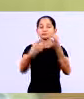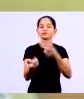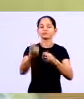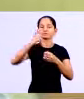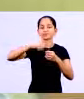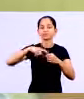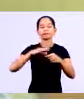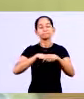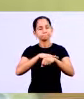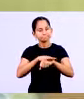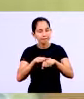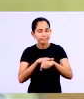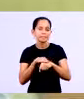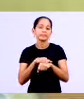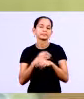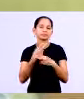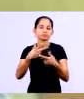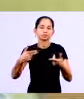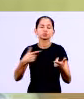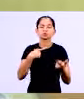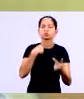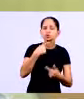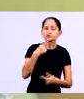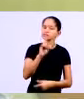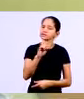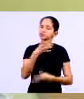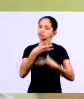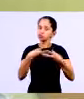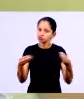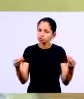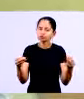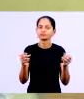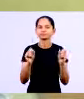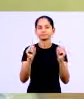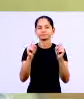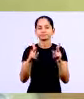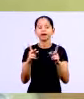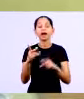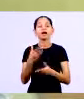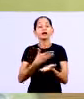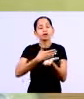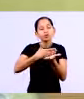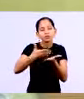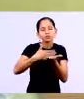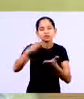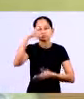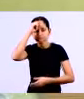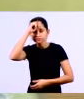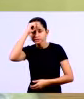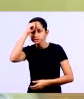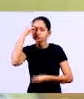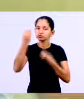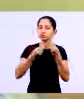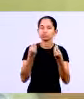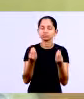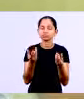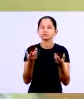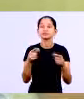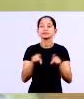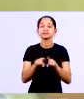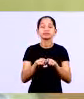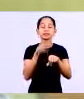vamos conversar sobre cada uma dessas dúvidas para que a gente possa adquirir, né, aprender um pouco mais sobre o que nós vimos hoje. E